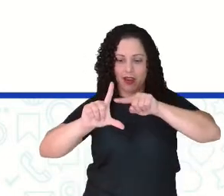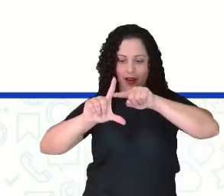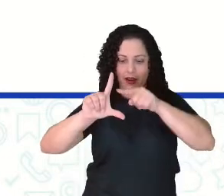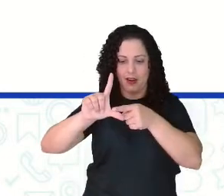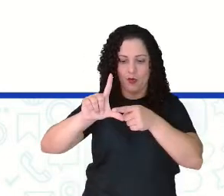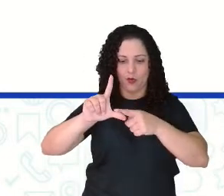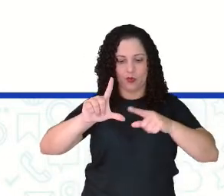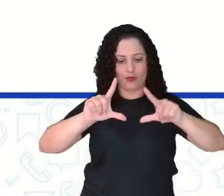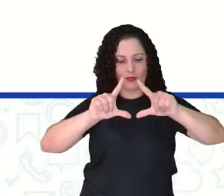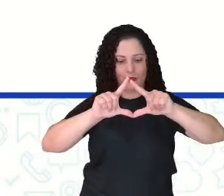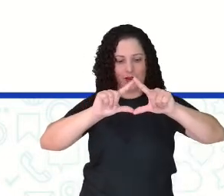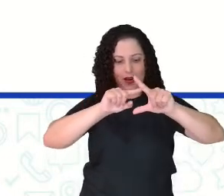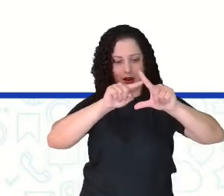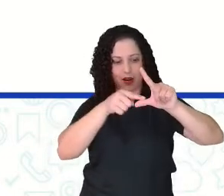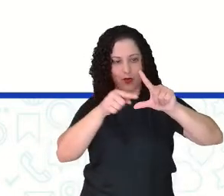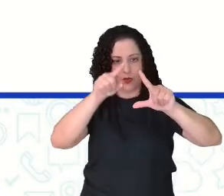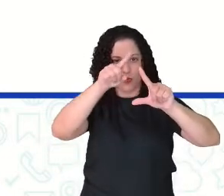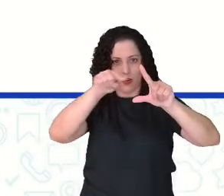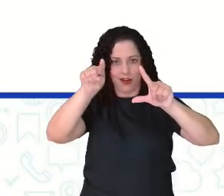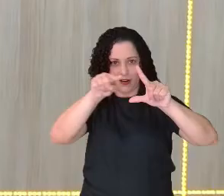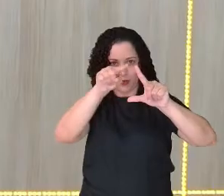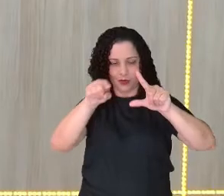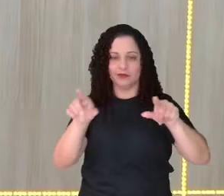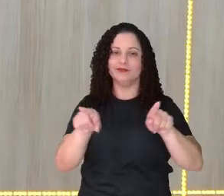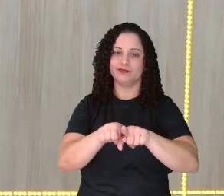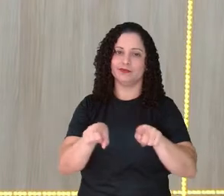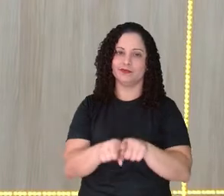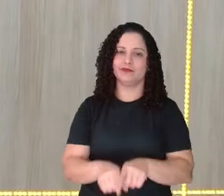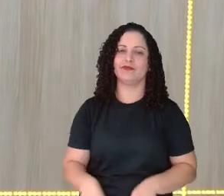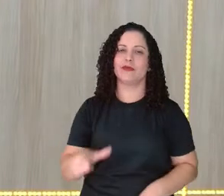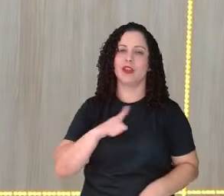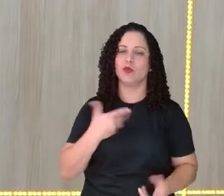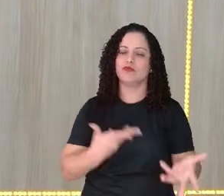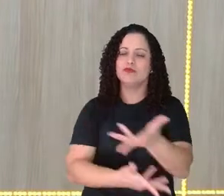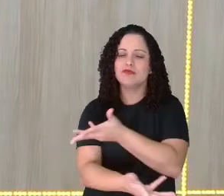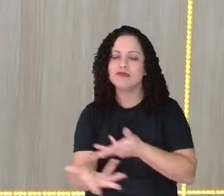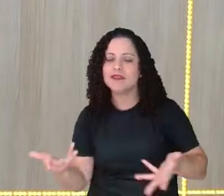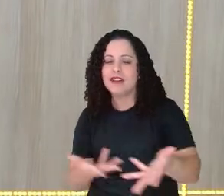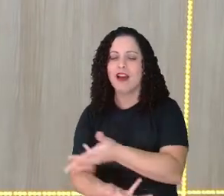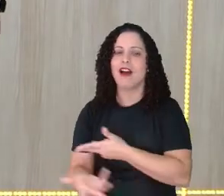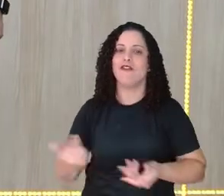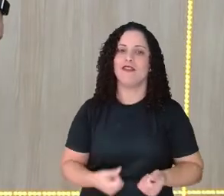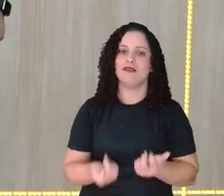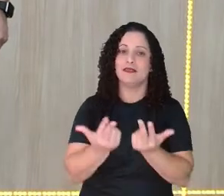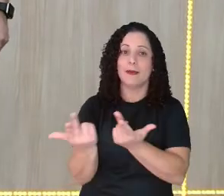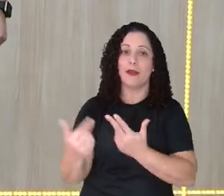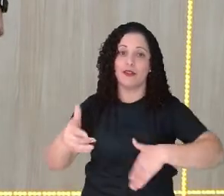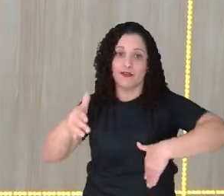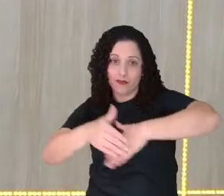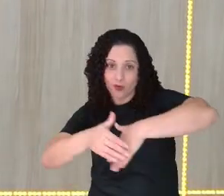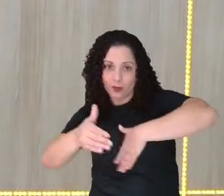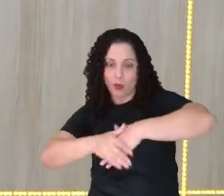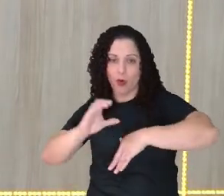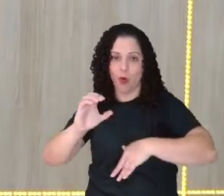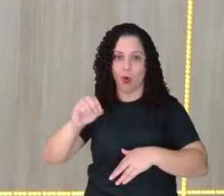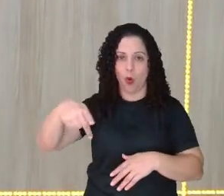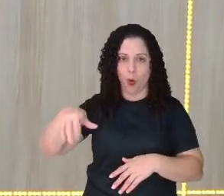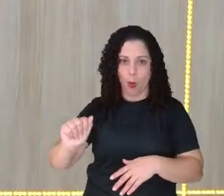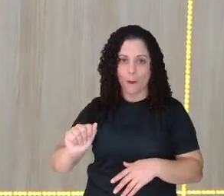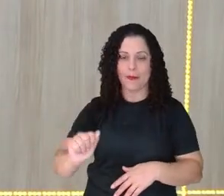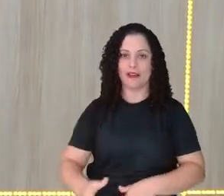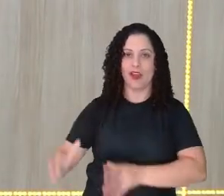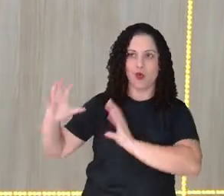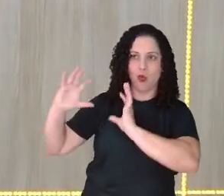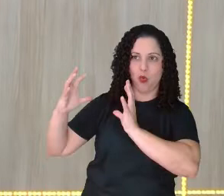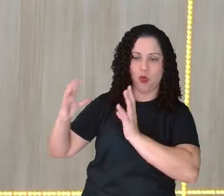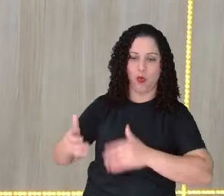costumo associar isso aí, quando eu tinha a sua idade, tá? Em relação à Copa do Mundo. Quando a gente está na Copa do Mundo, né?